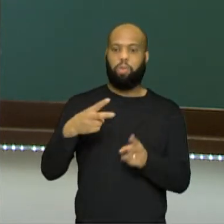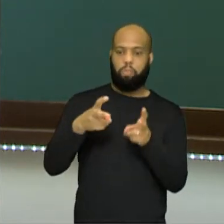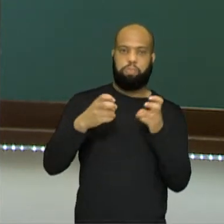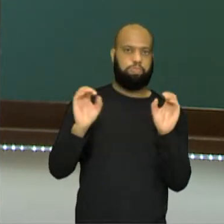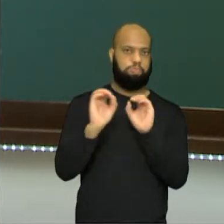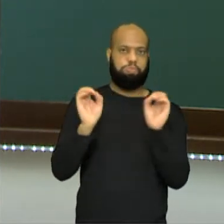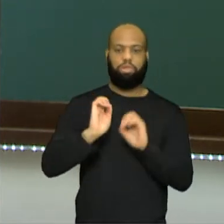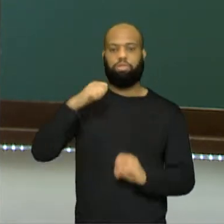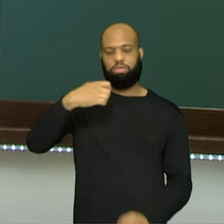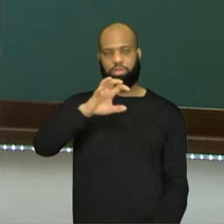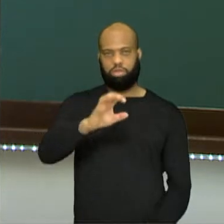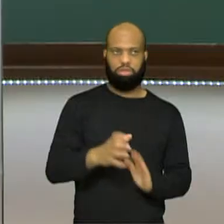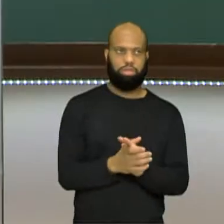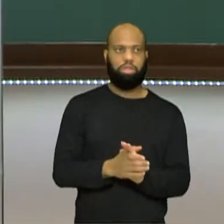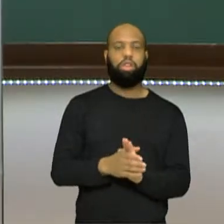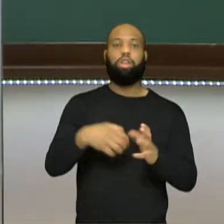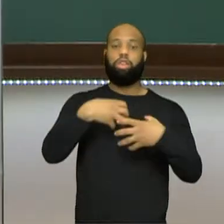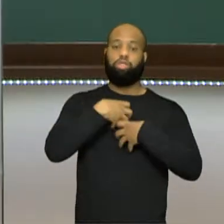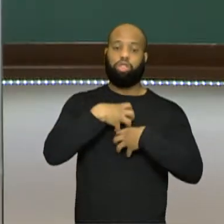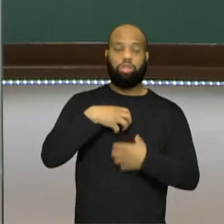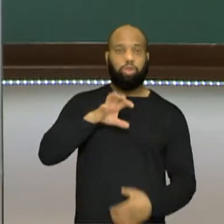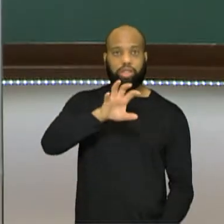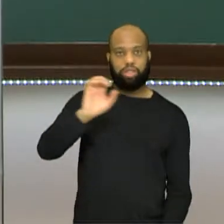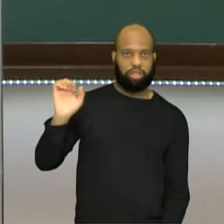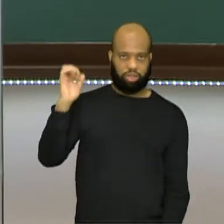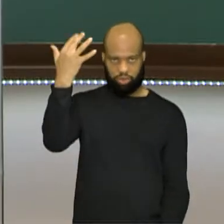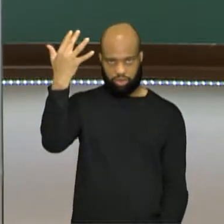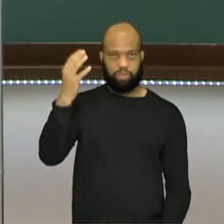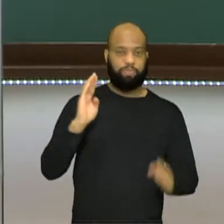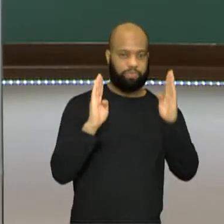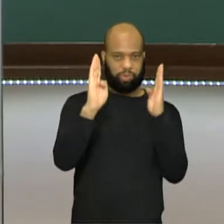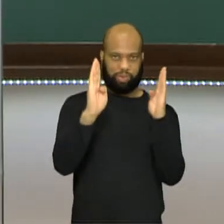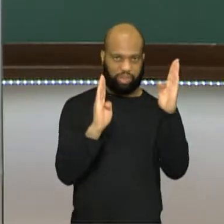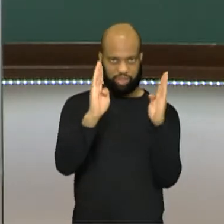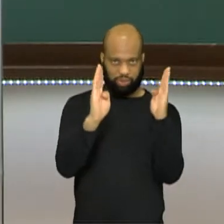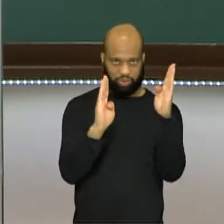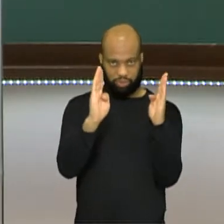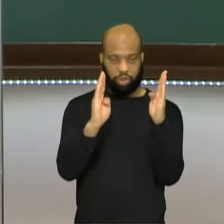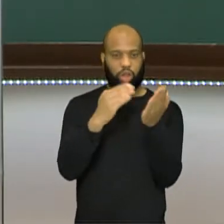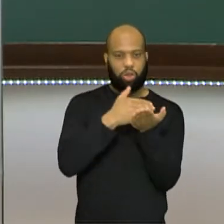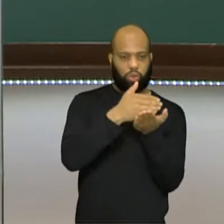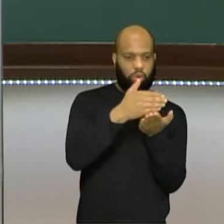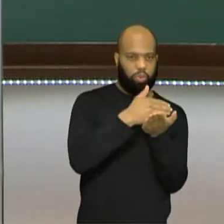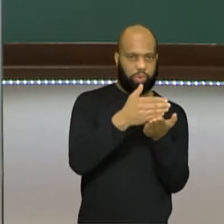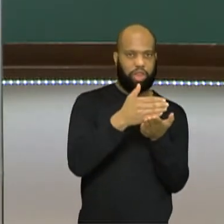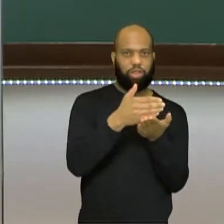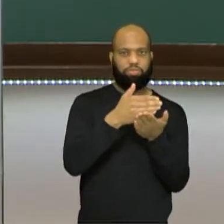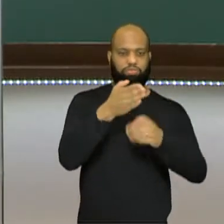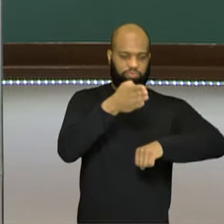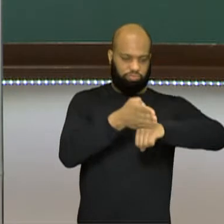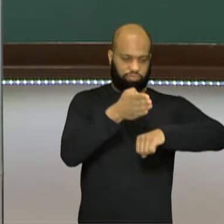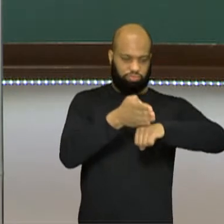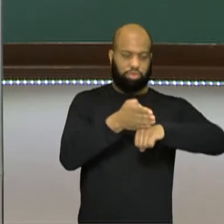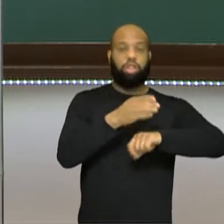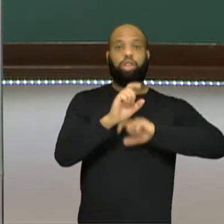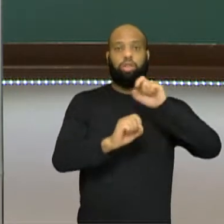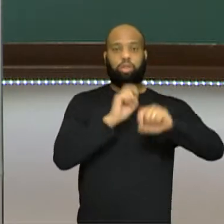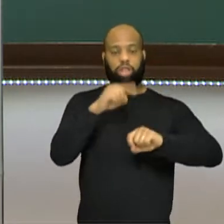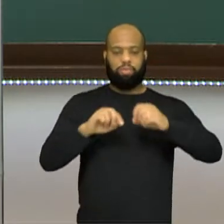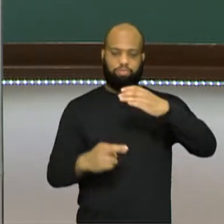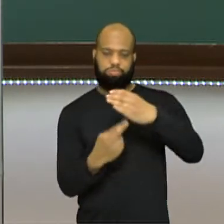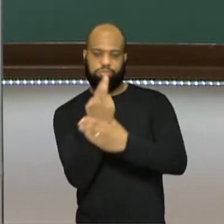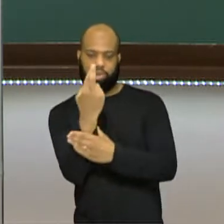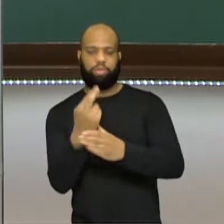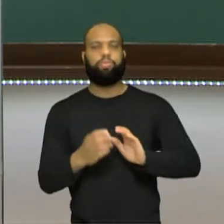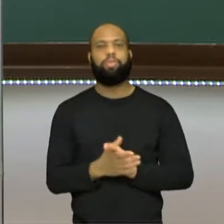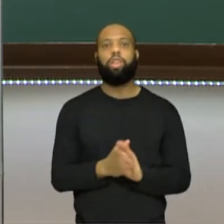conhecimento a respeito. Foi exatamente isso que aconteceu no período ali do início da modernidade, nesse período que nós chamamos de